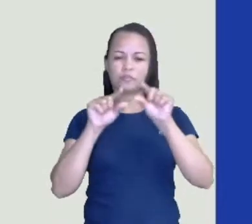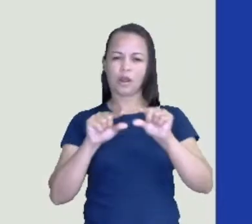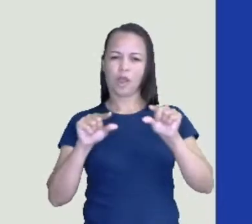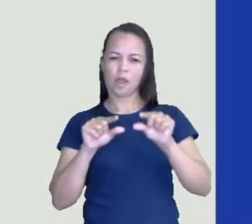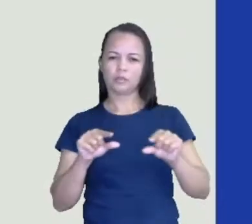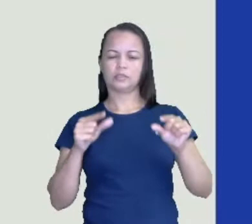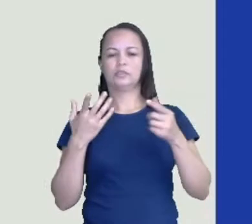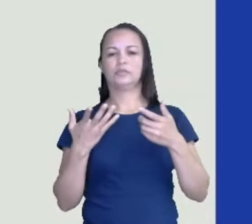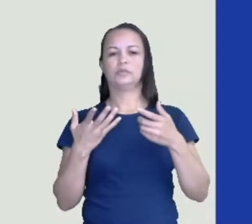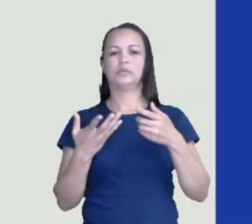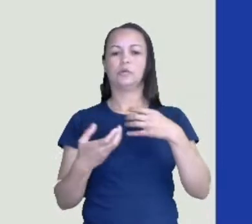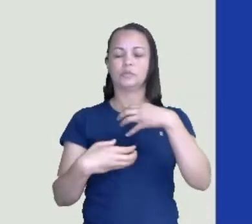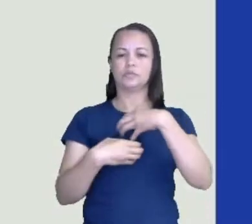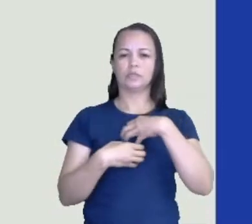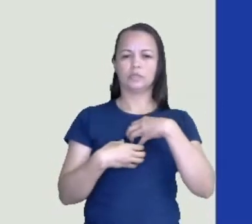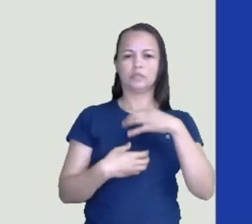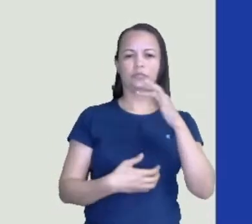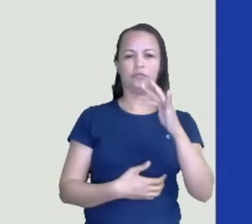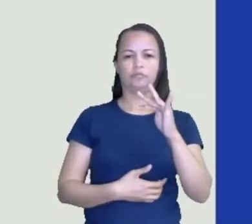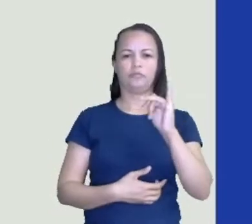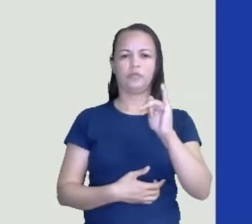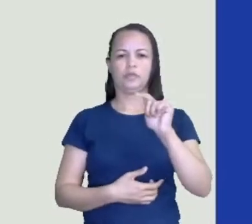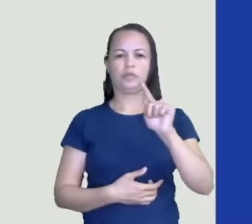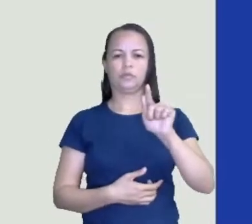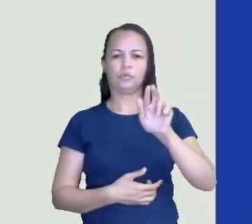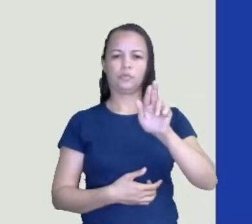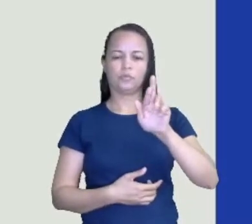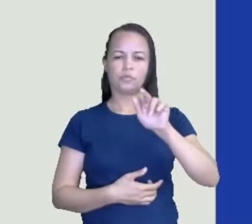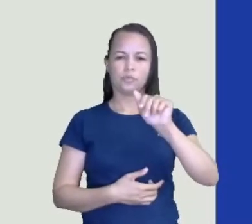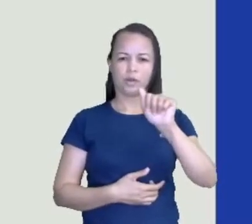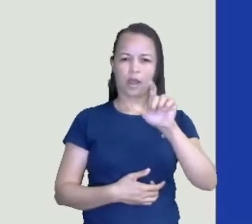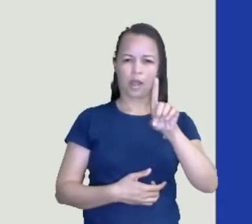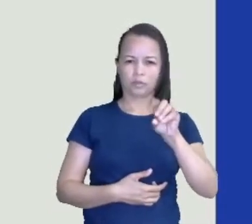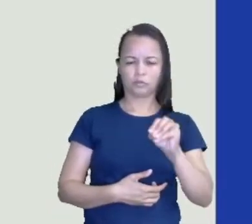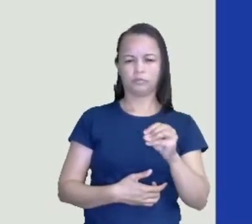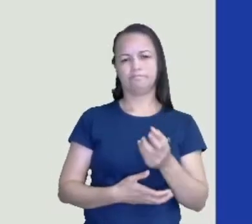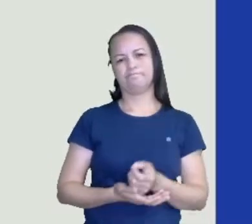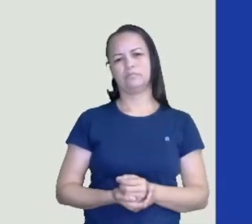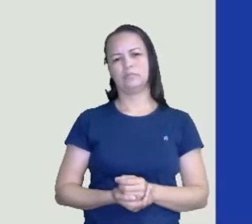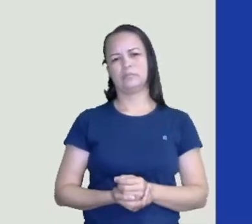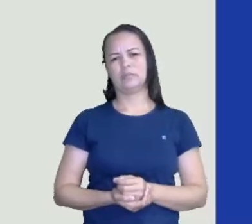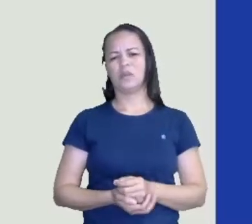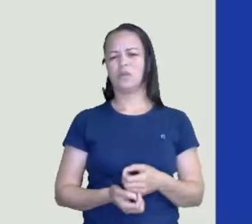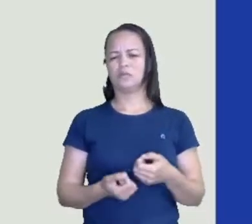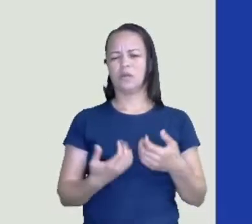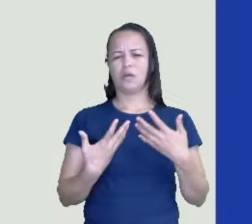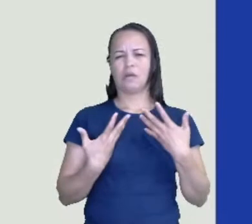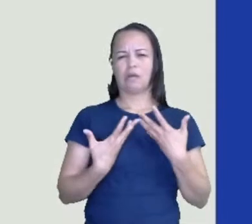o sentido figurado. Estou só o pó.